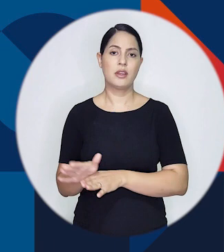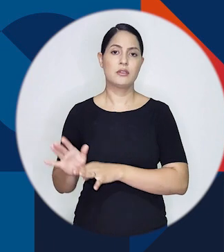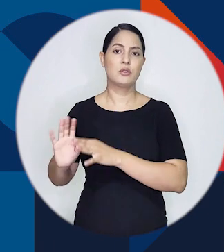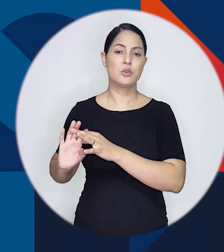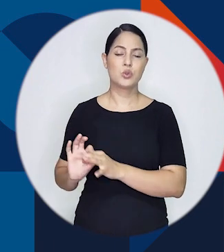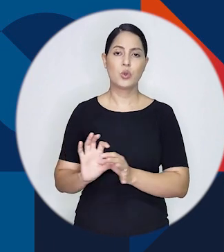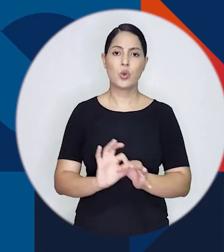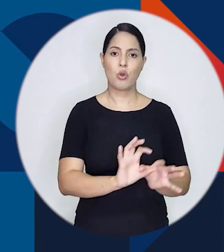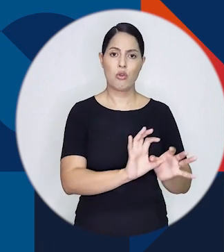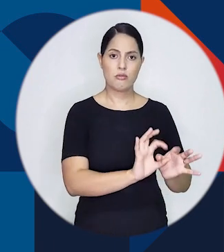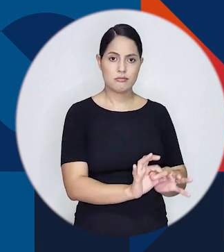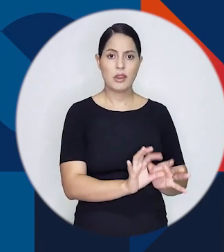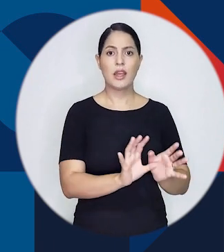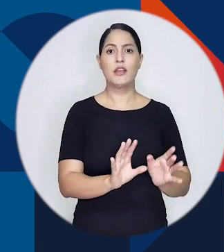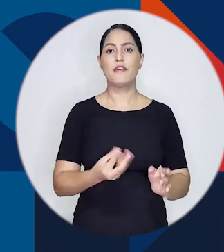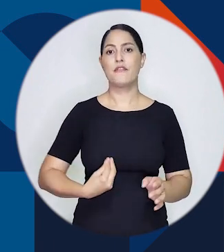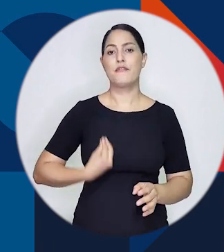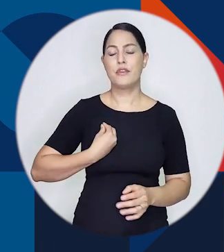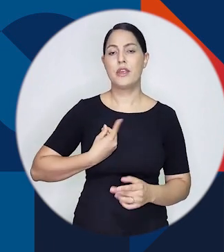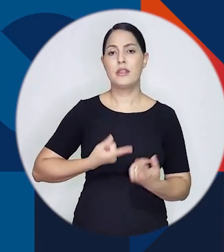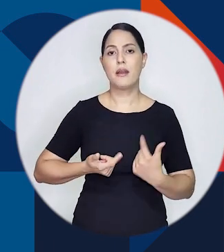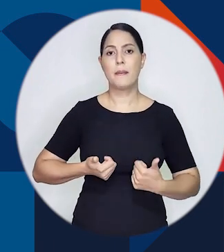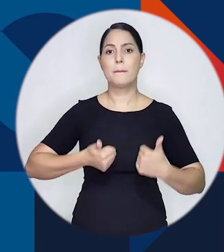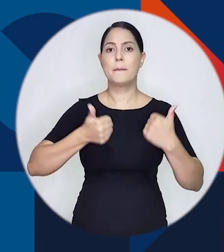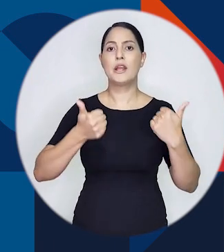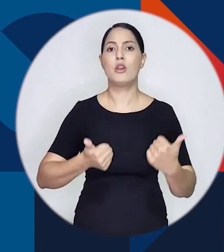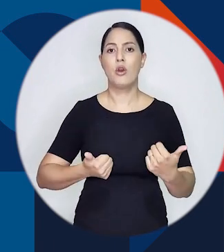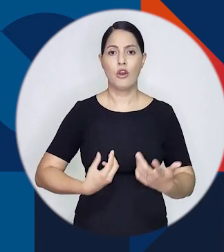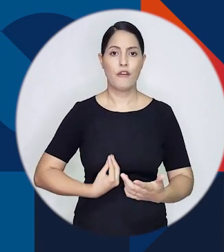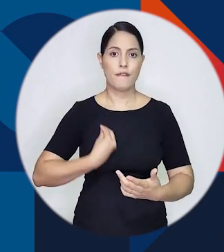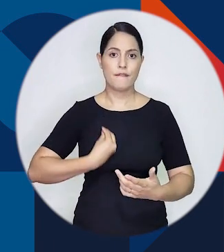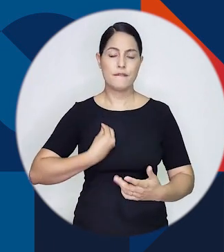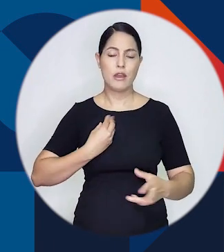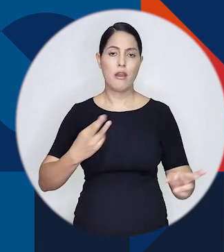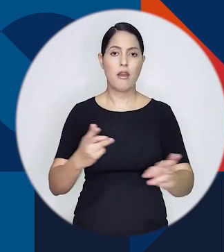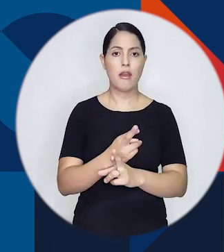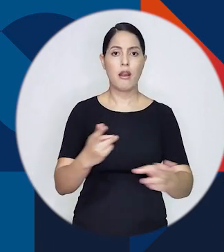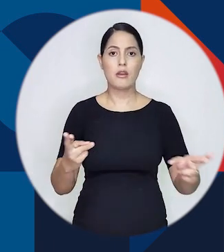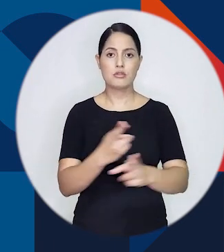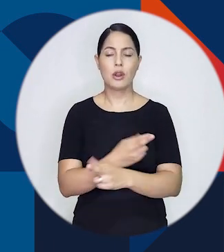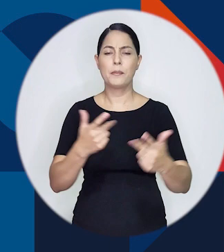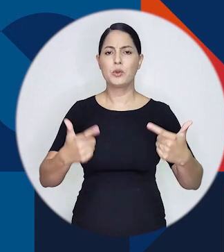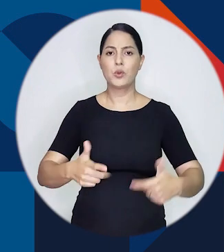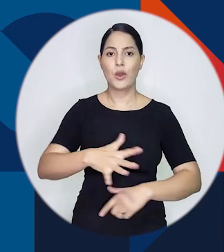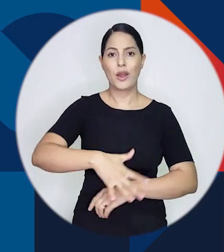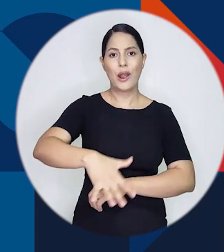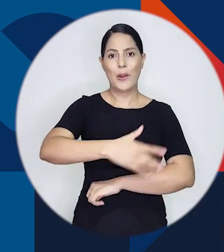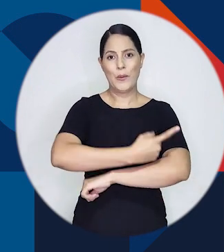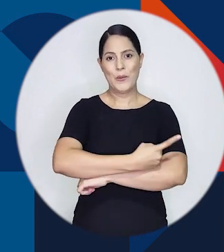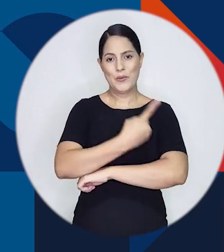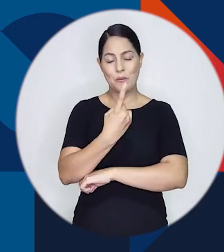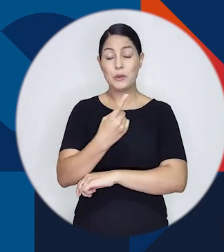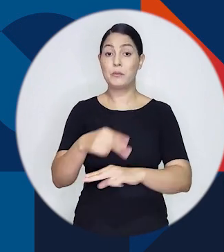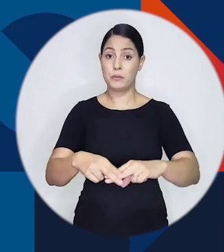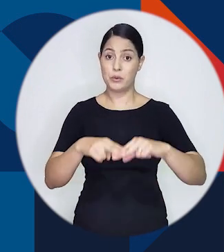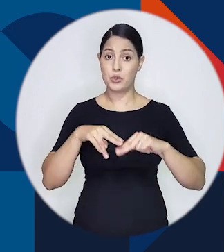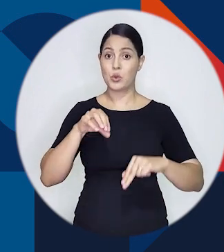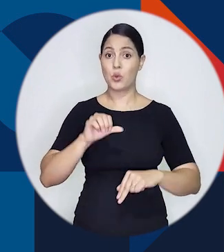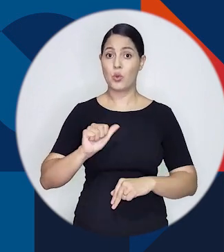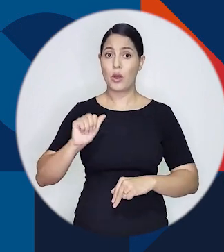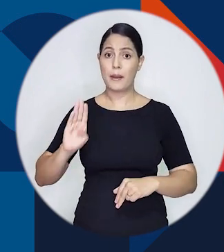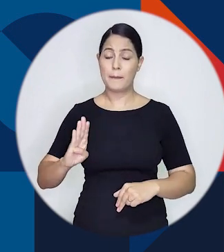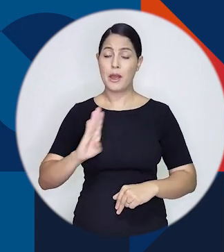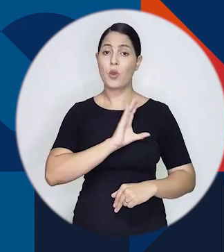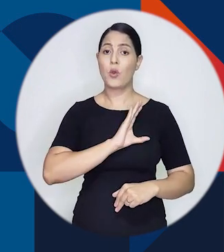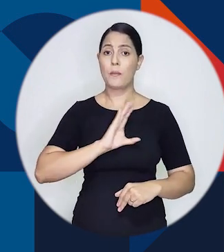das orientações para trazer aí uma vida melhor, um relacionamento melhor nos seus condomínios. A OAB,